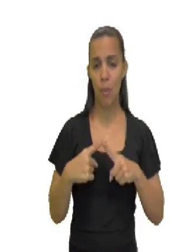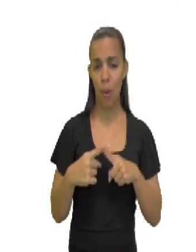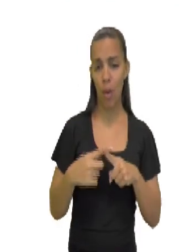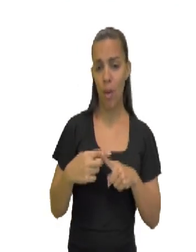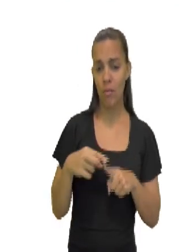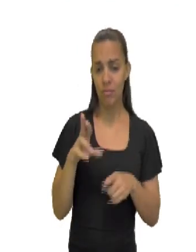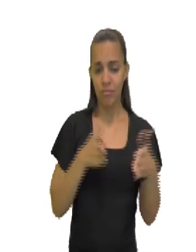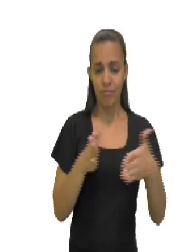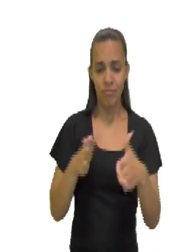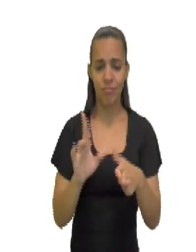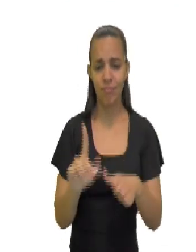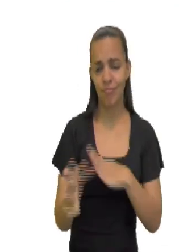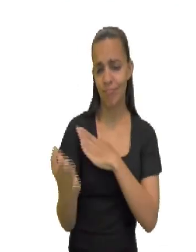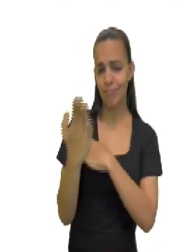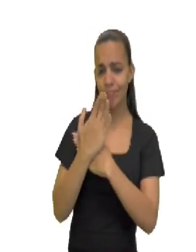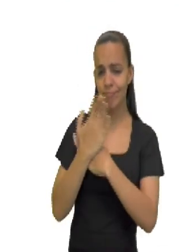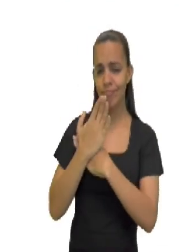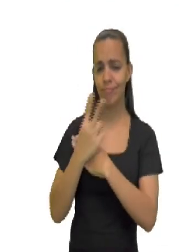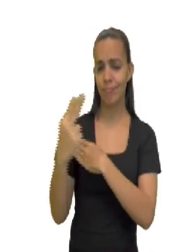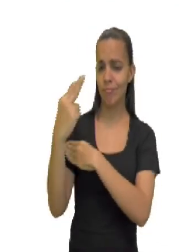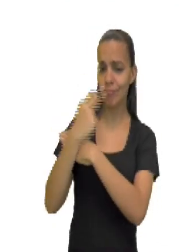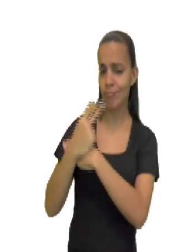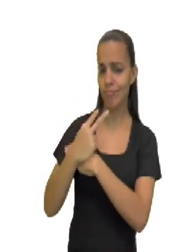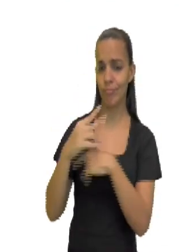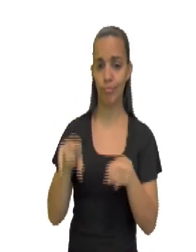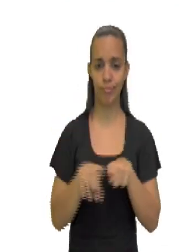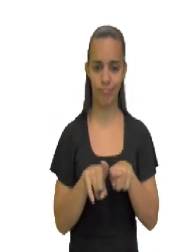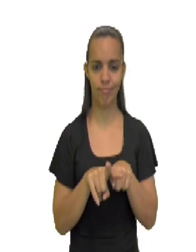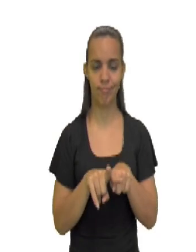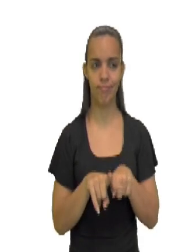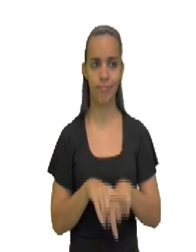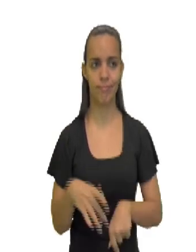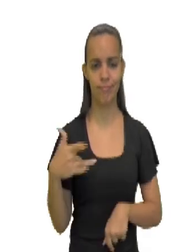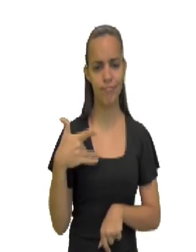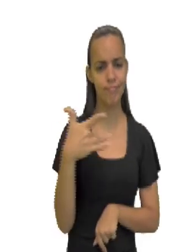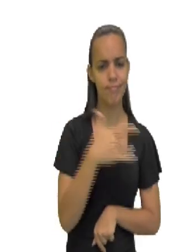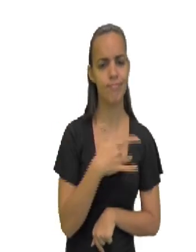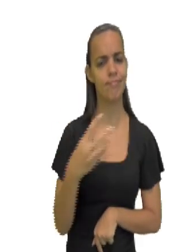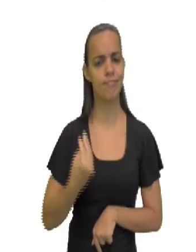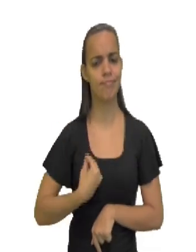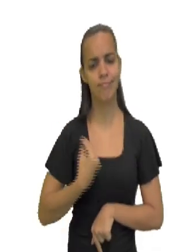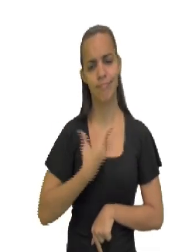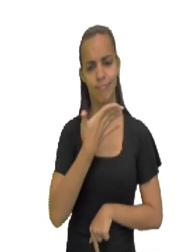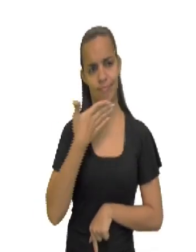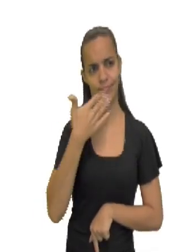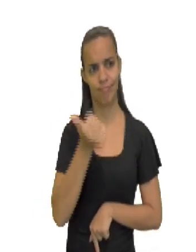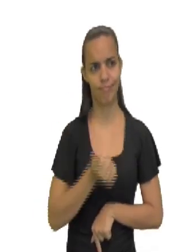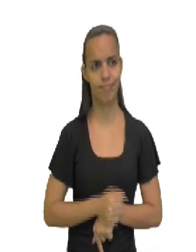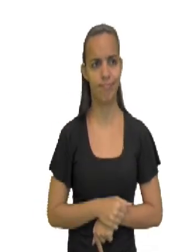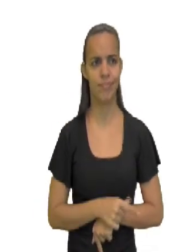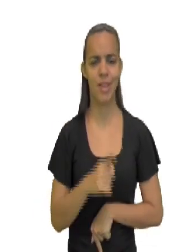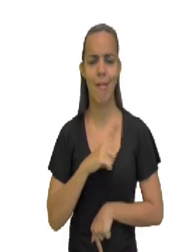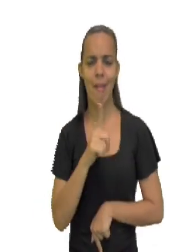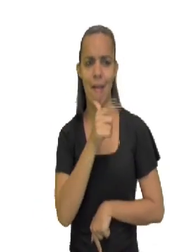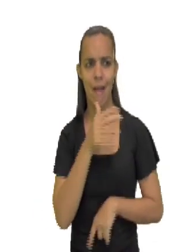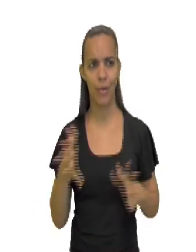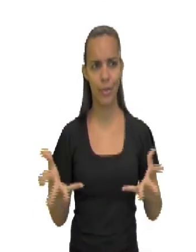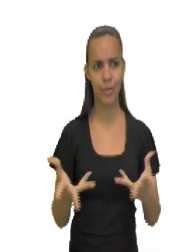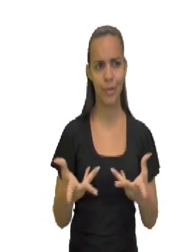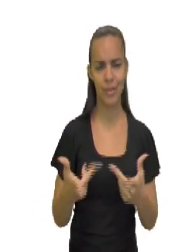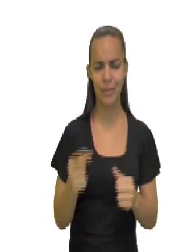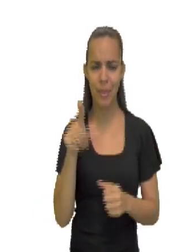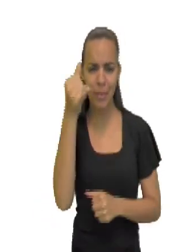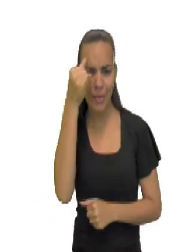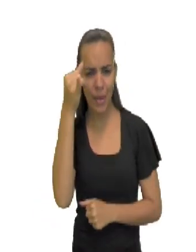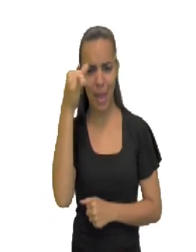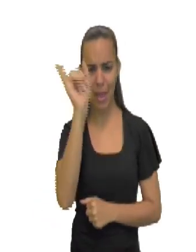que abastece a nossa casa, a nossa cidade? Nós vimos anteriormente, evitar jogar lixo. Você